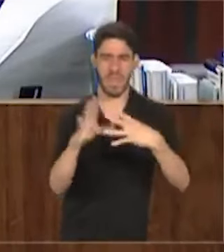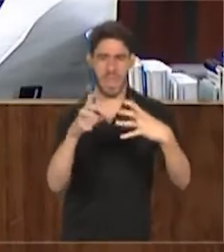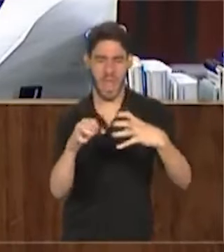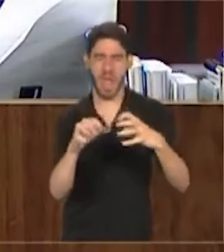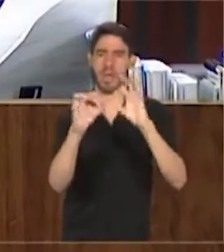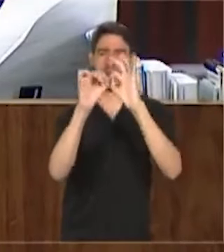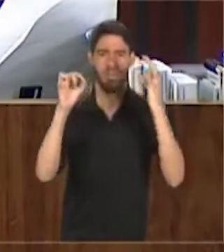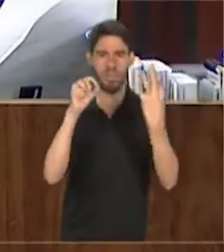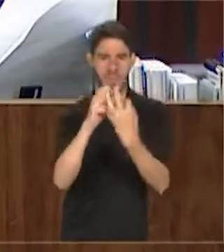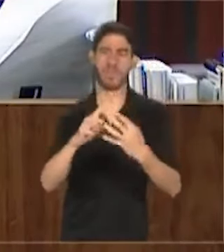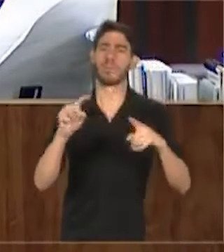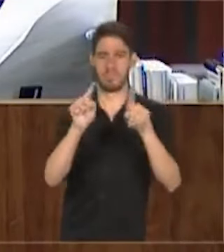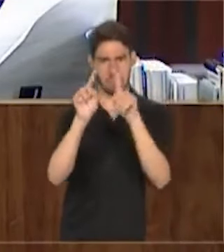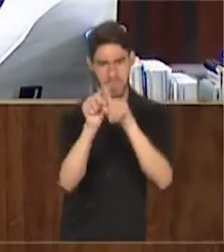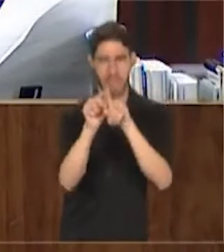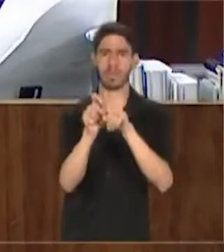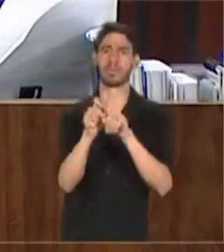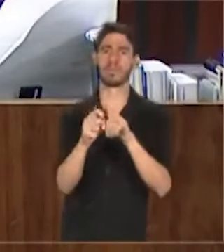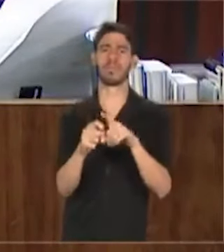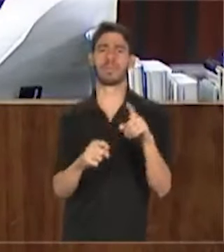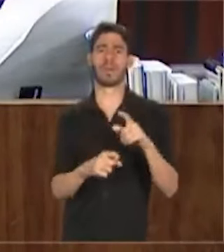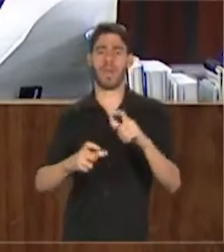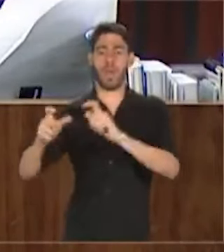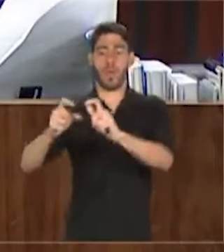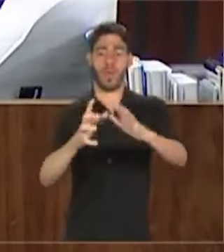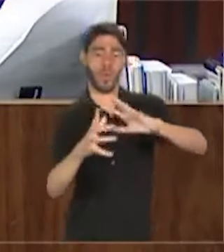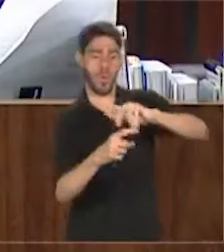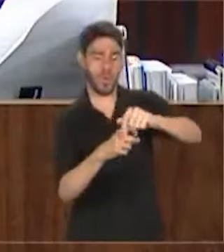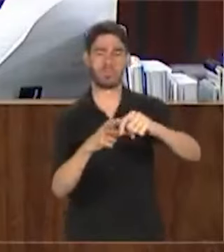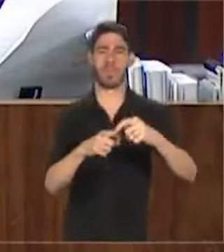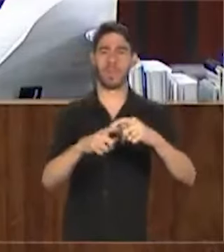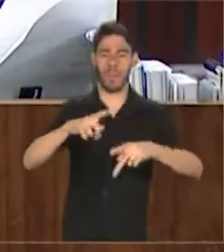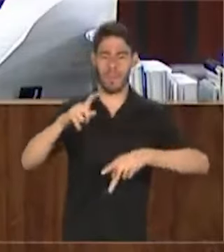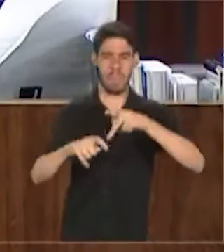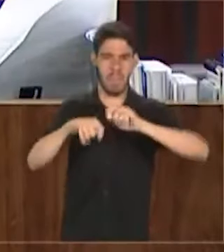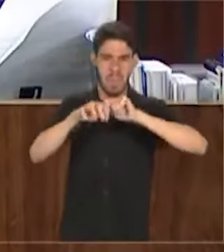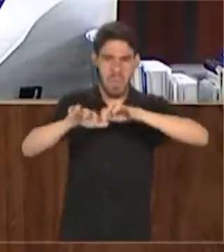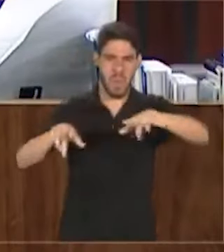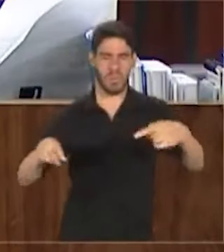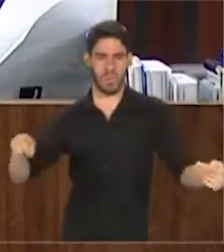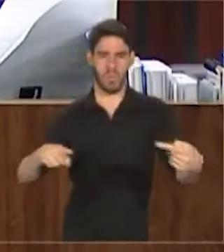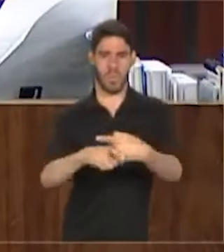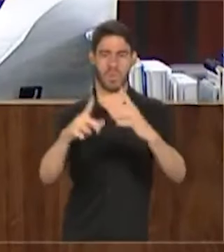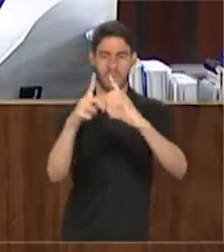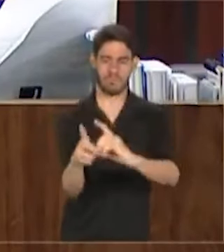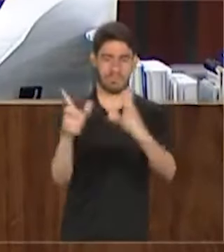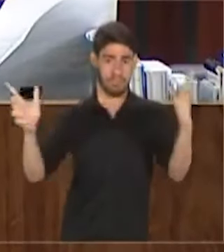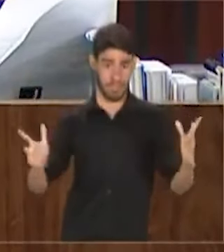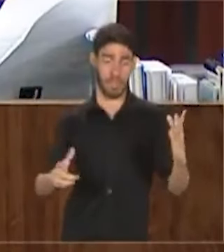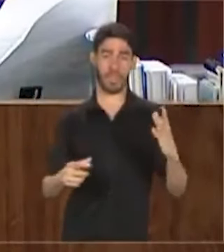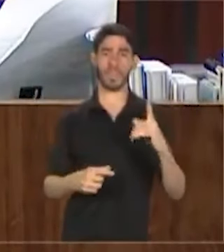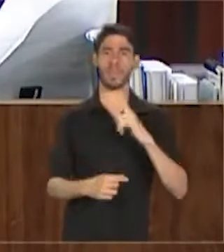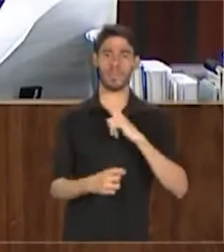brigar entre si isso vem levando em vários locais do mundo populistas contrários à democracia a